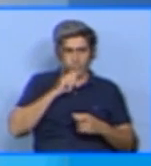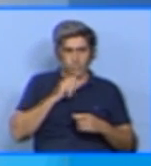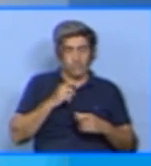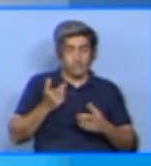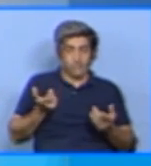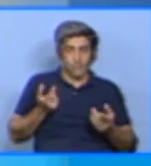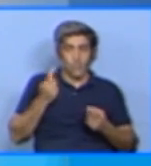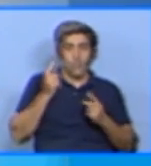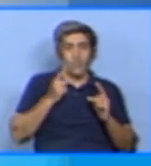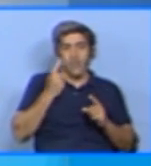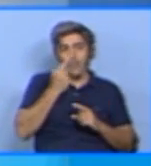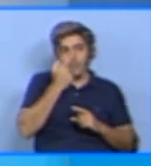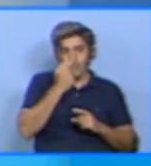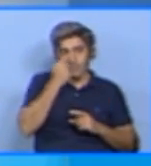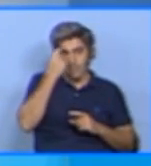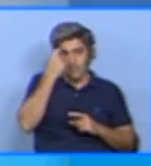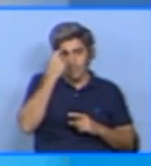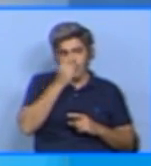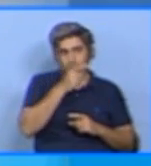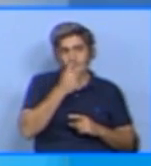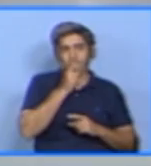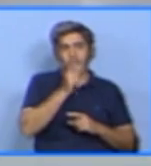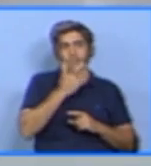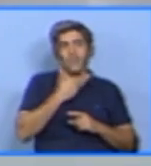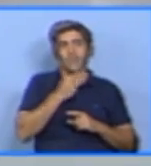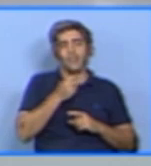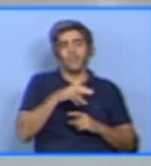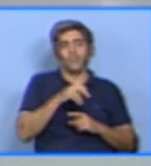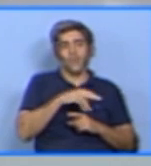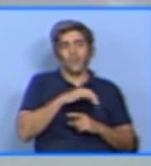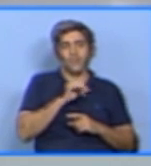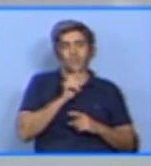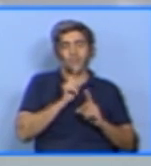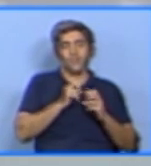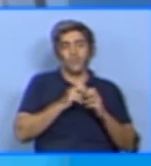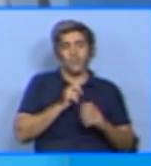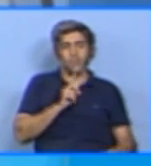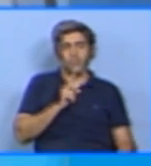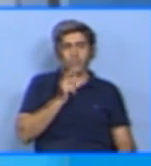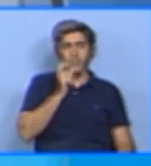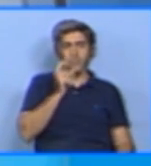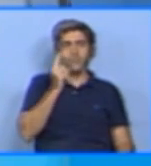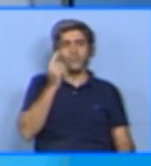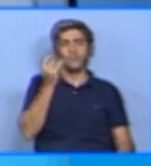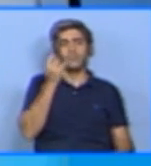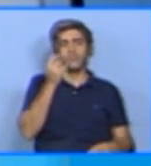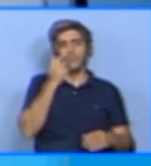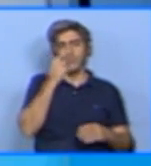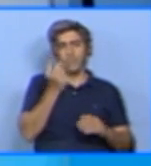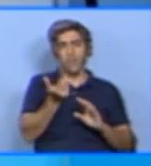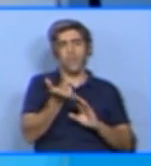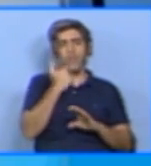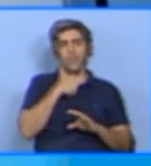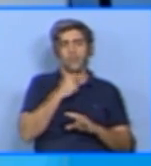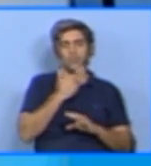problema é o que é que cada um tem na cabeça quando diz a palavra demónio. Não é? Sim. O demónio não é uma entidade pessoal que entre.